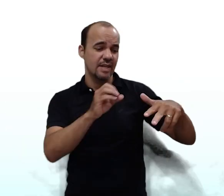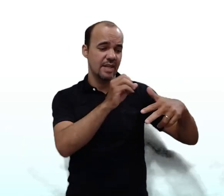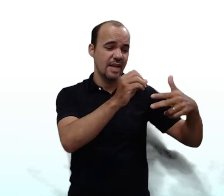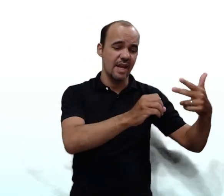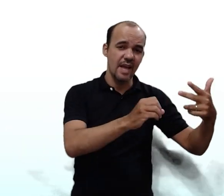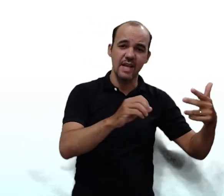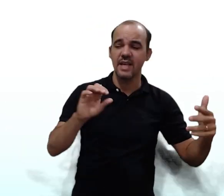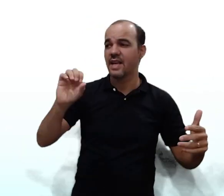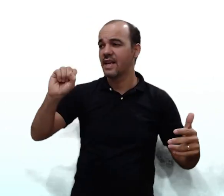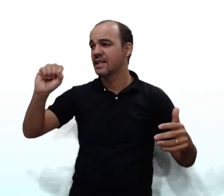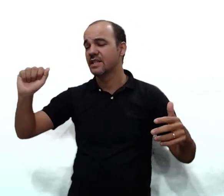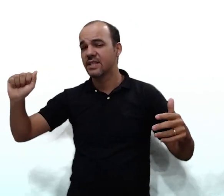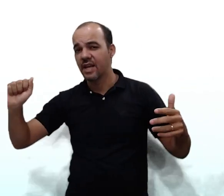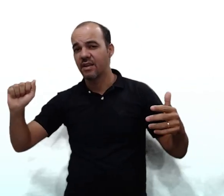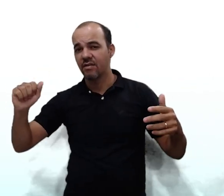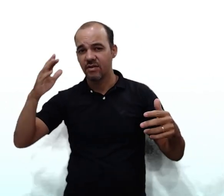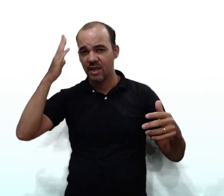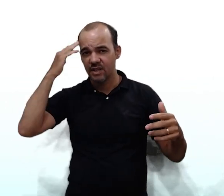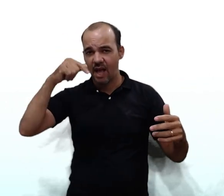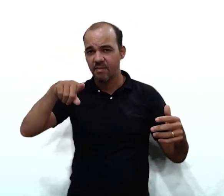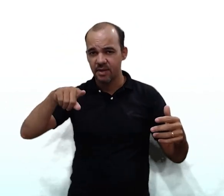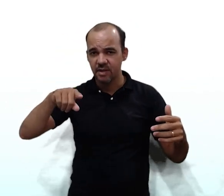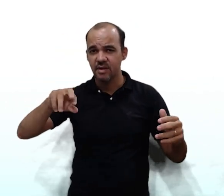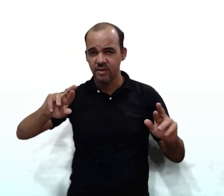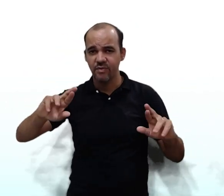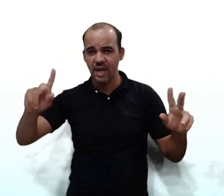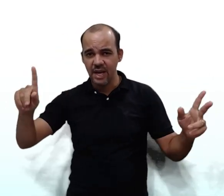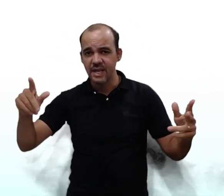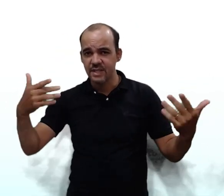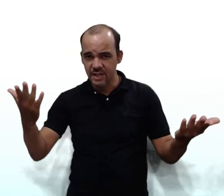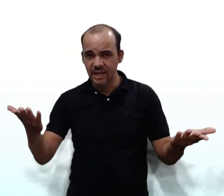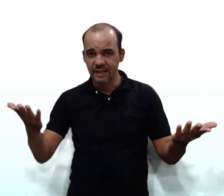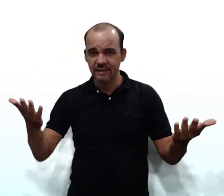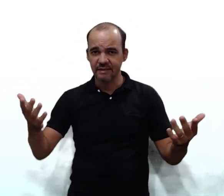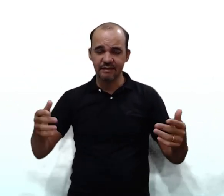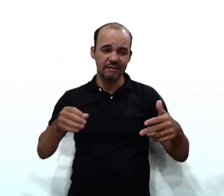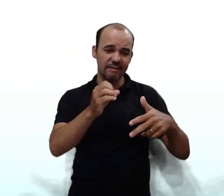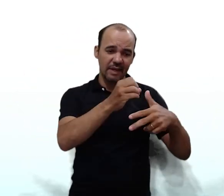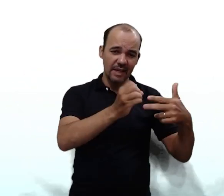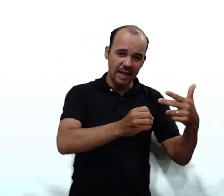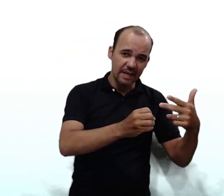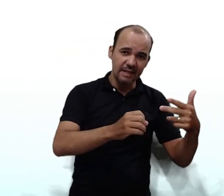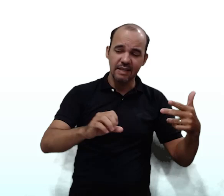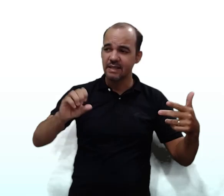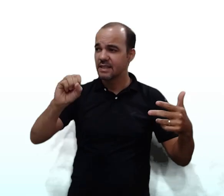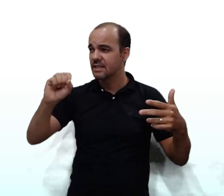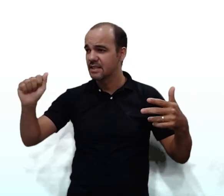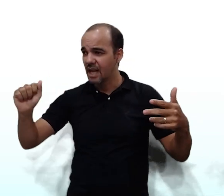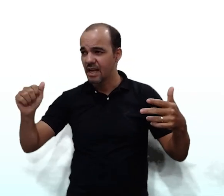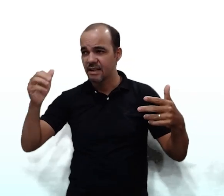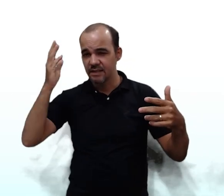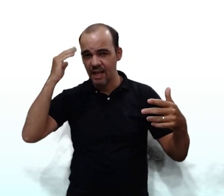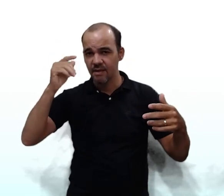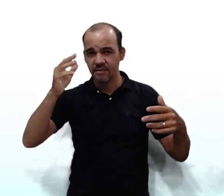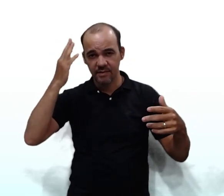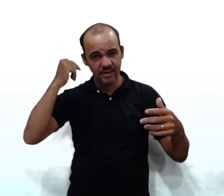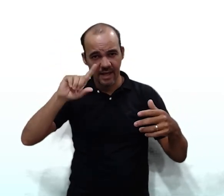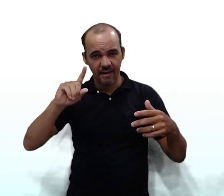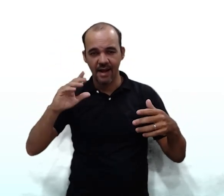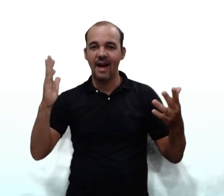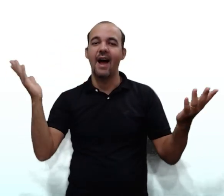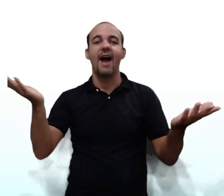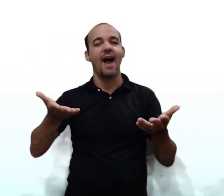and SSA? Do you know? Você sabe qual que seria essa diferença entre Enem e SSA? Se não, agora você